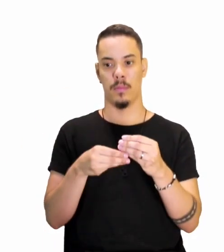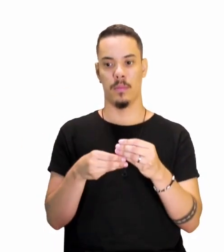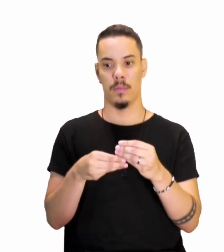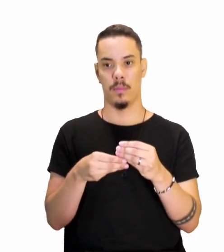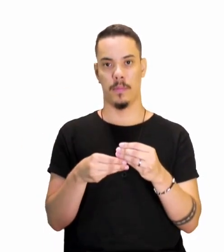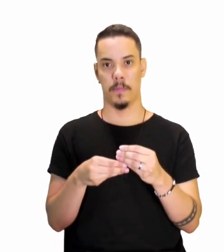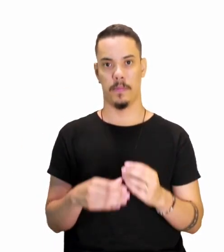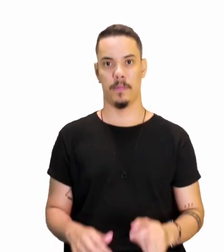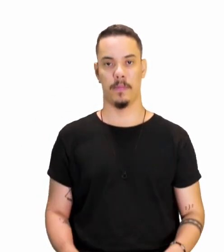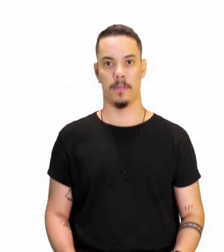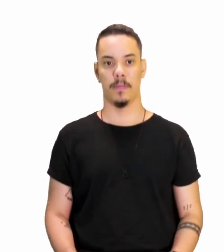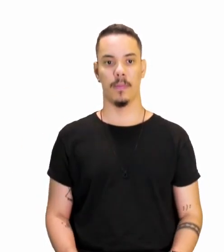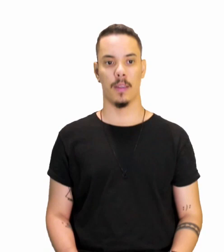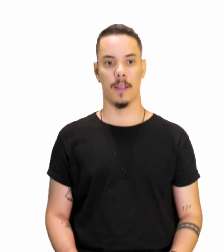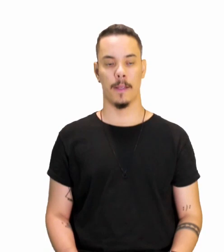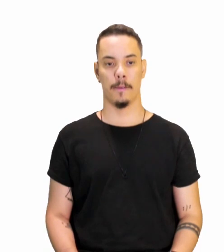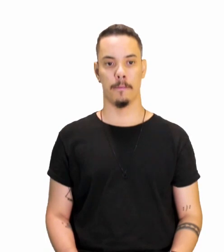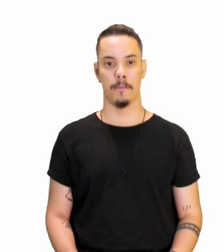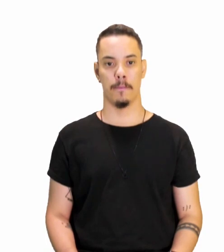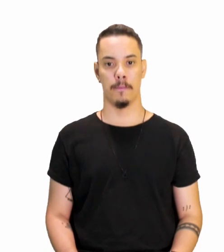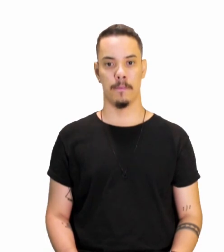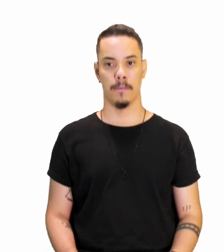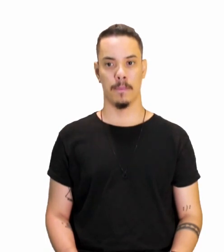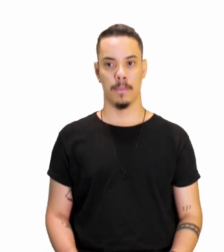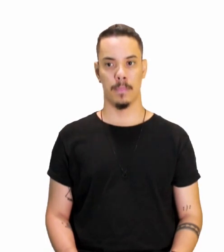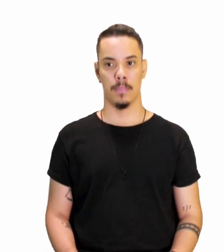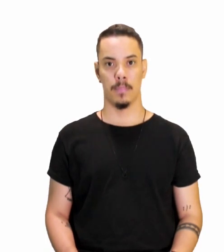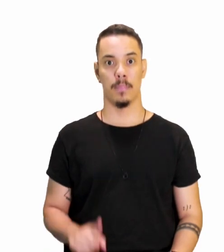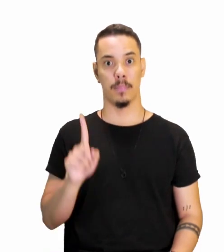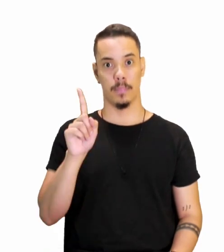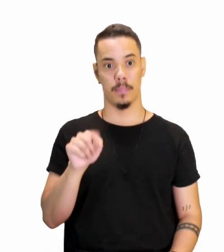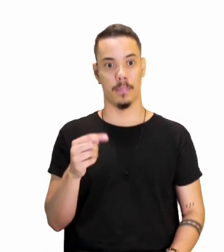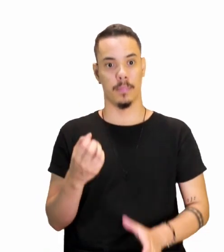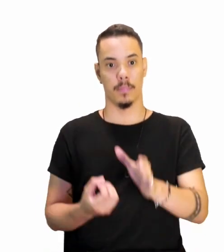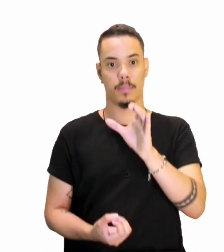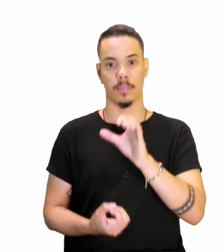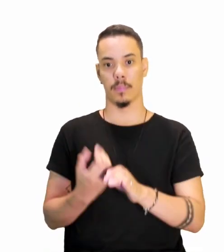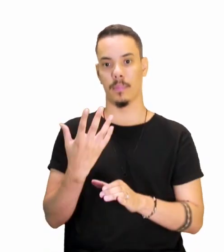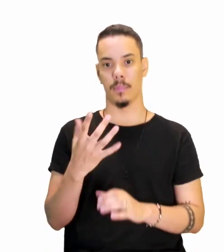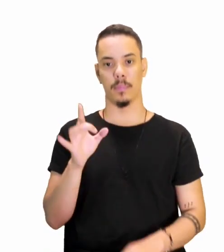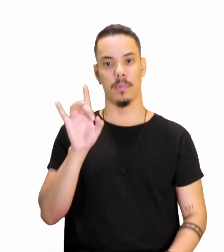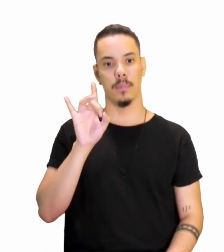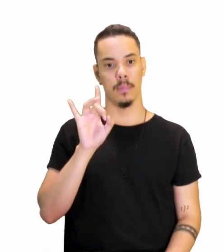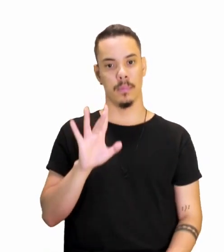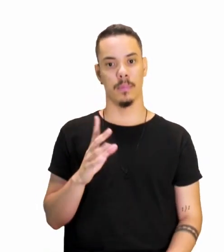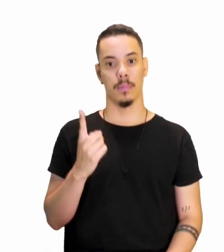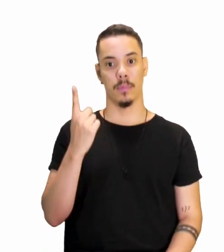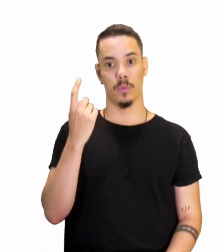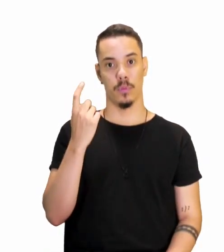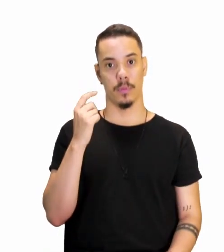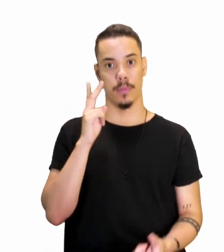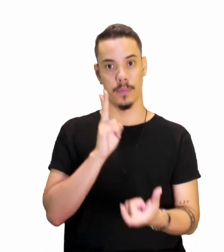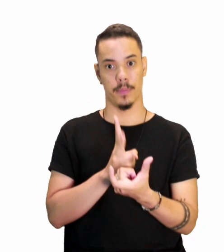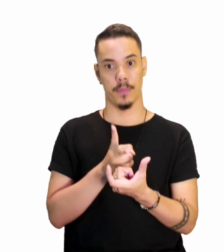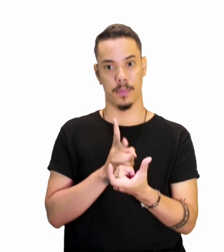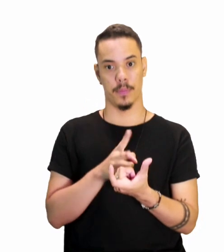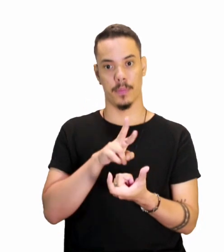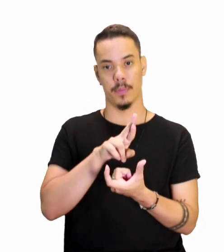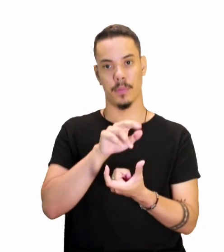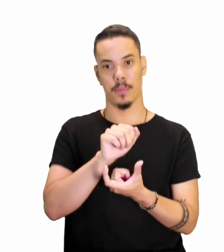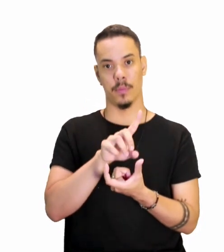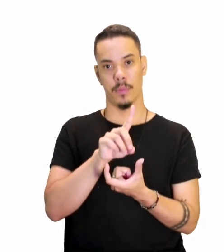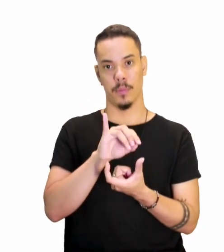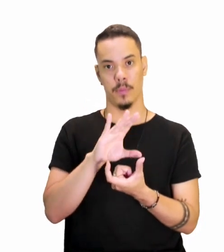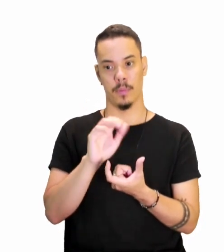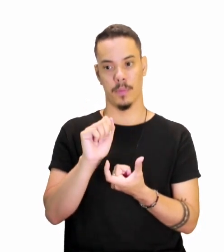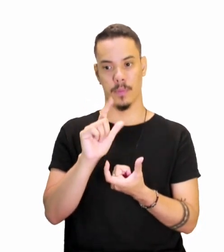compostos. Ó, quando é formado por apenas um radical, que você vai